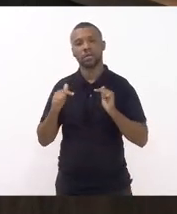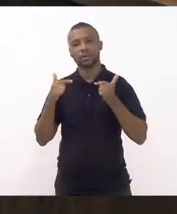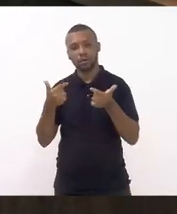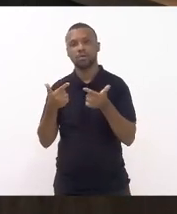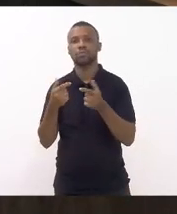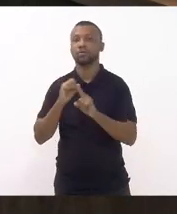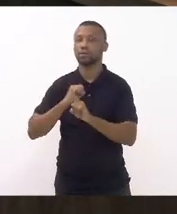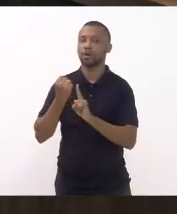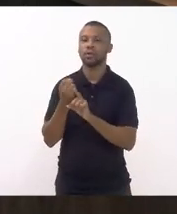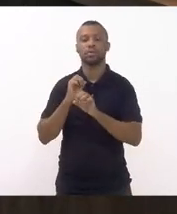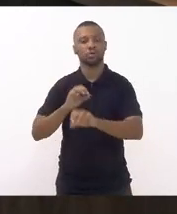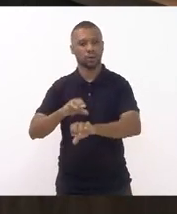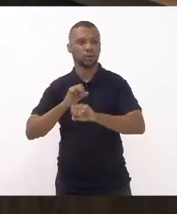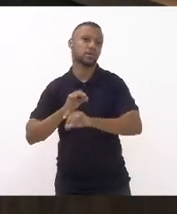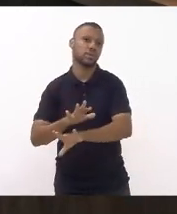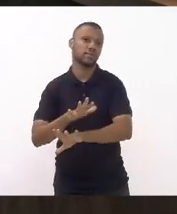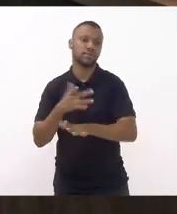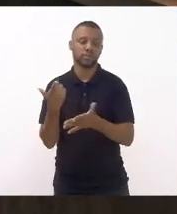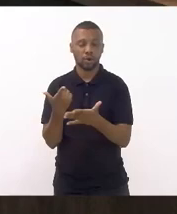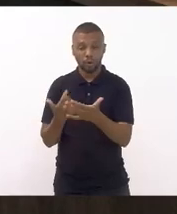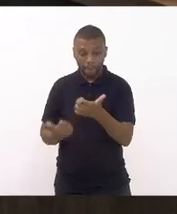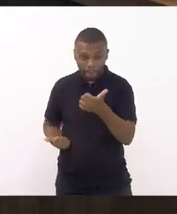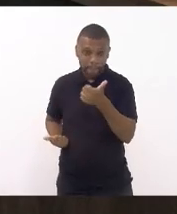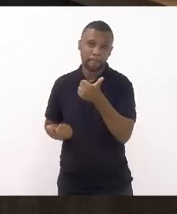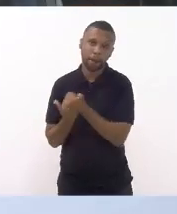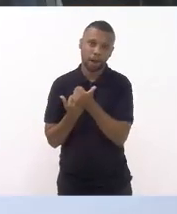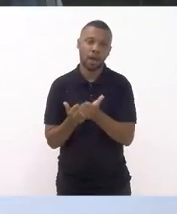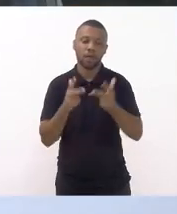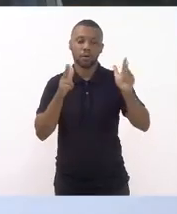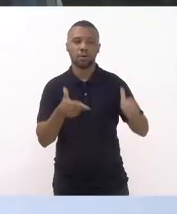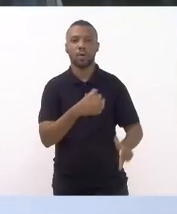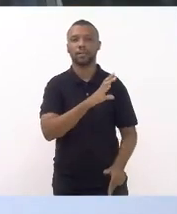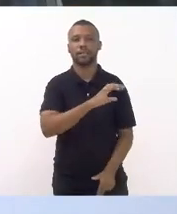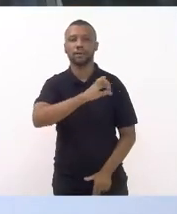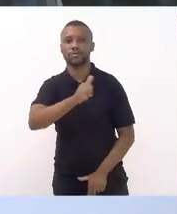é amplamente favorável nos termos do parecer da CCJ.